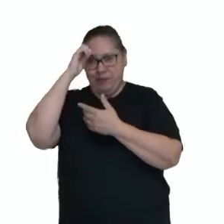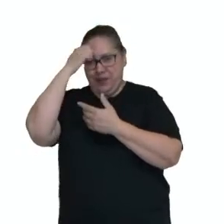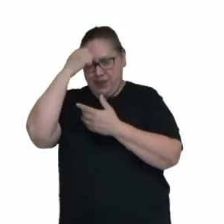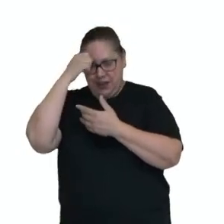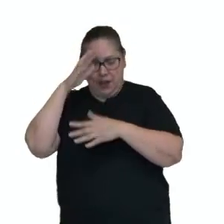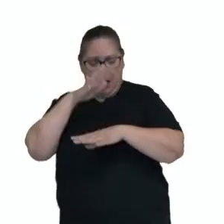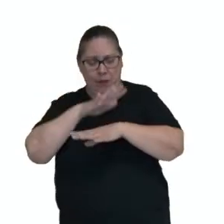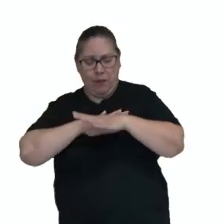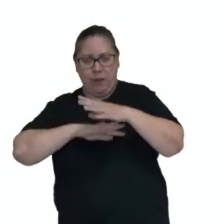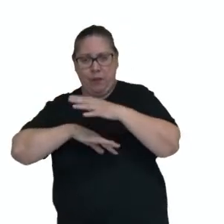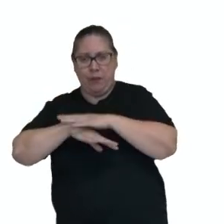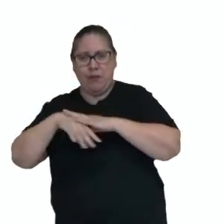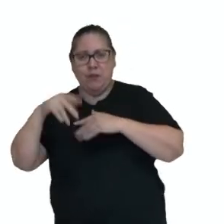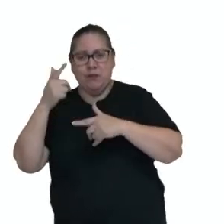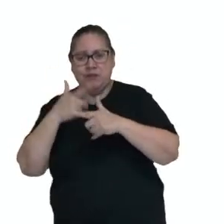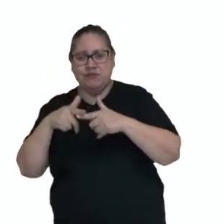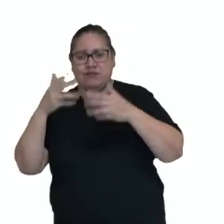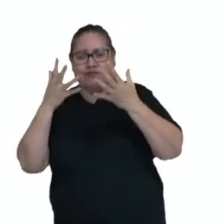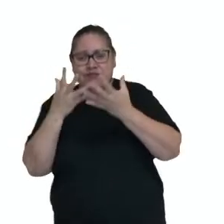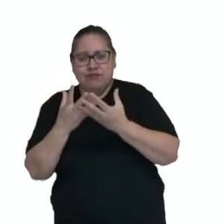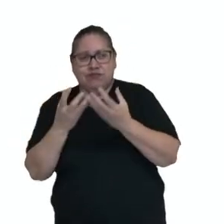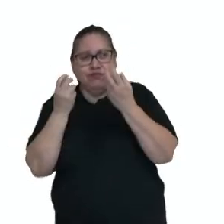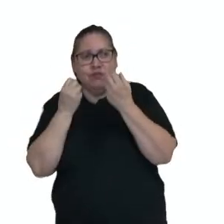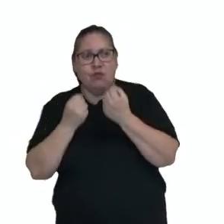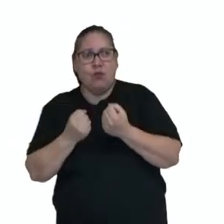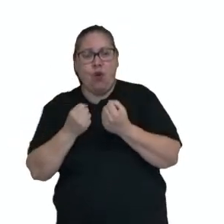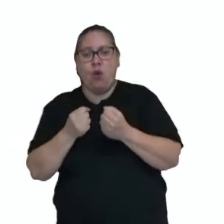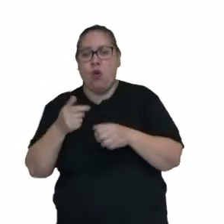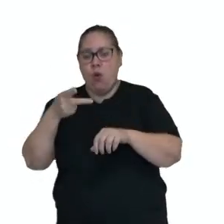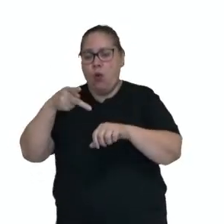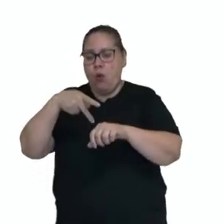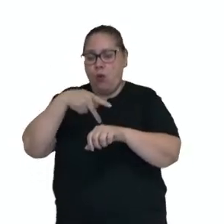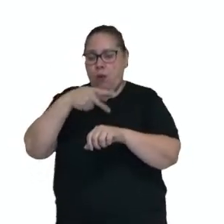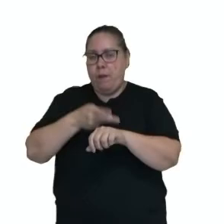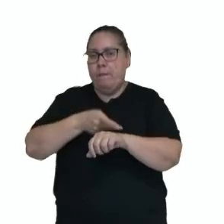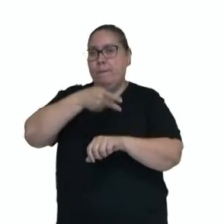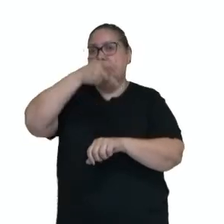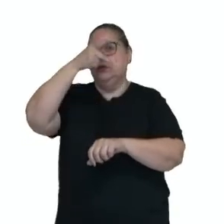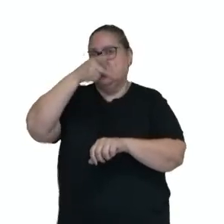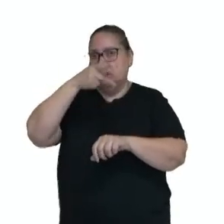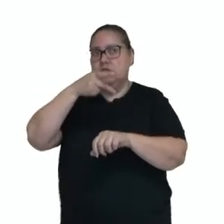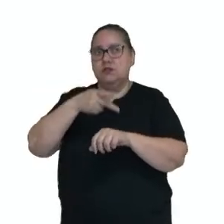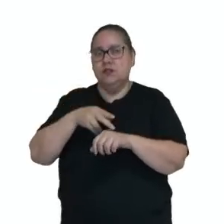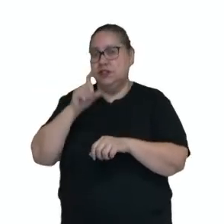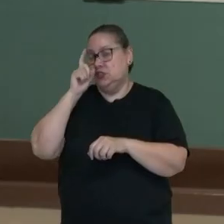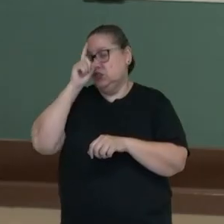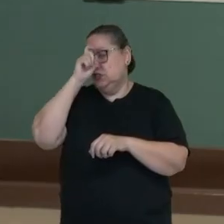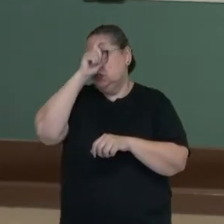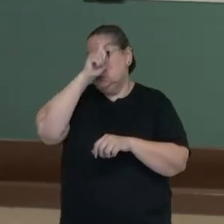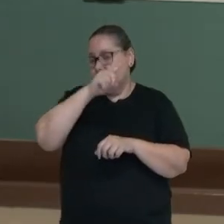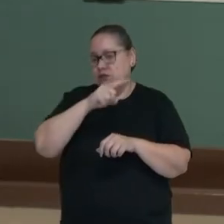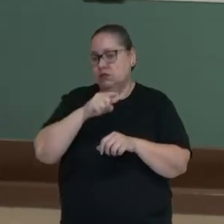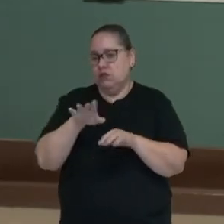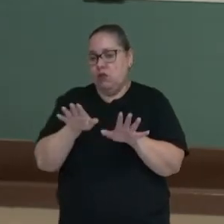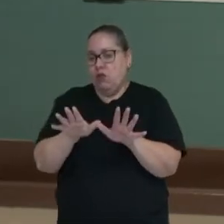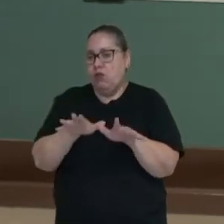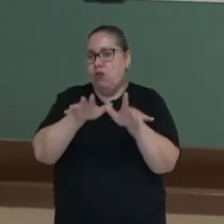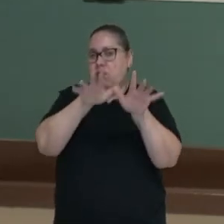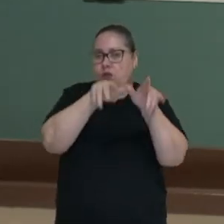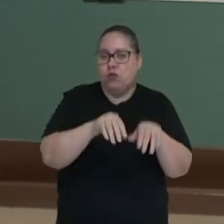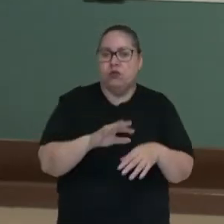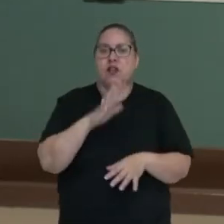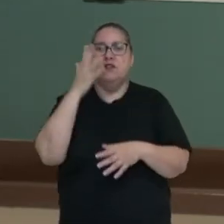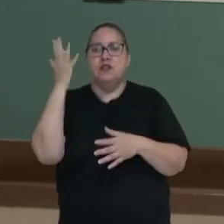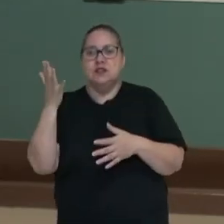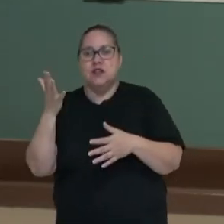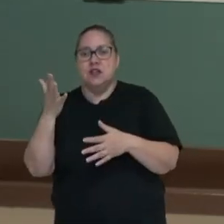suas penas encharcadas de óleo, de petróleo. Vai dificultar o voo, as